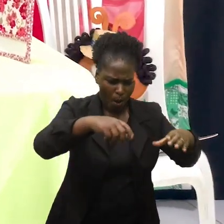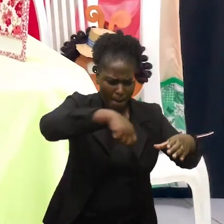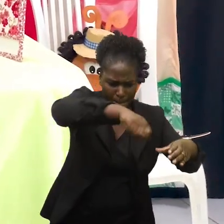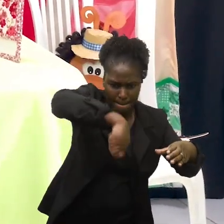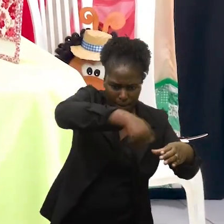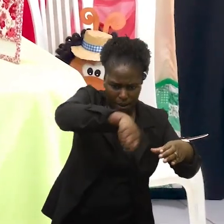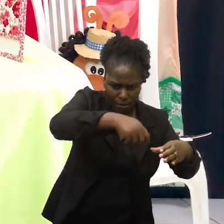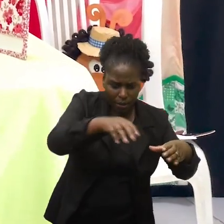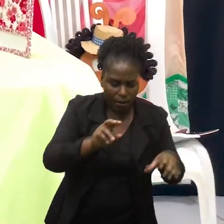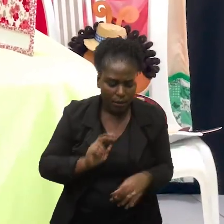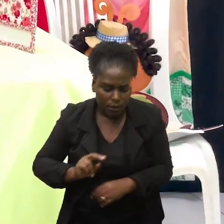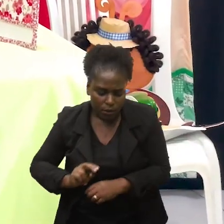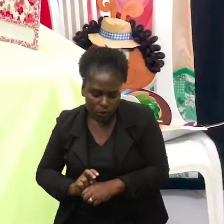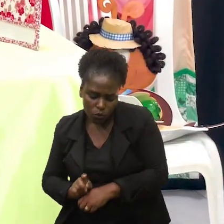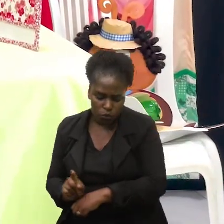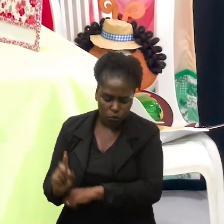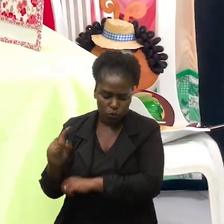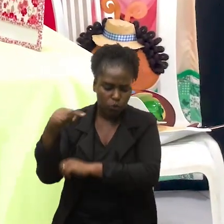já vai se casar.